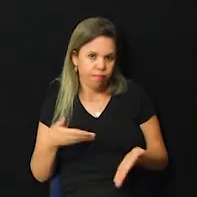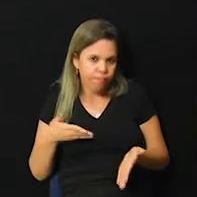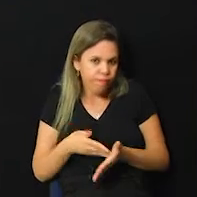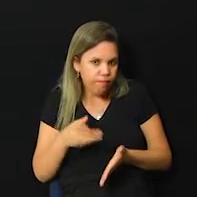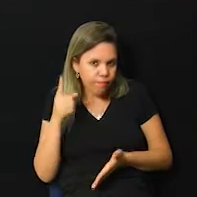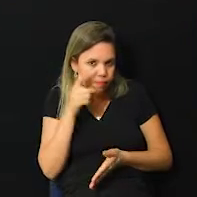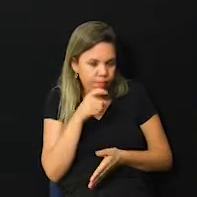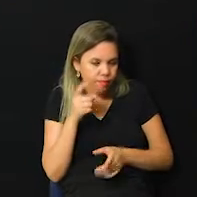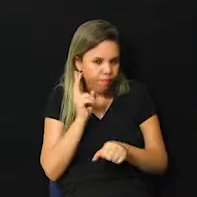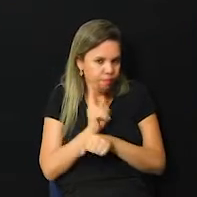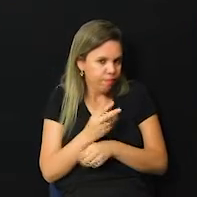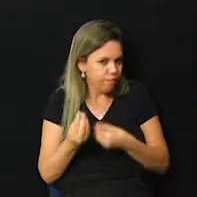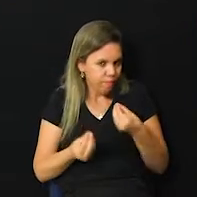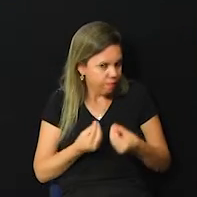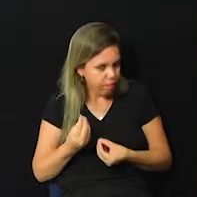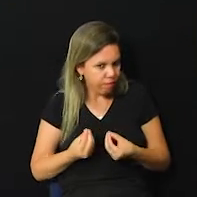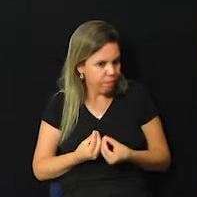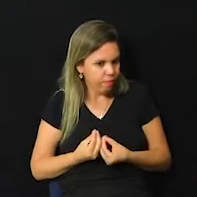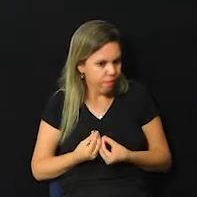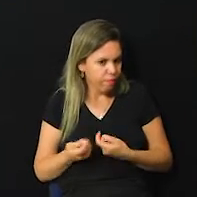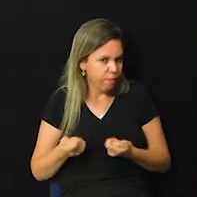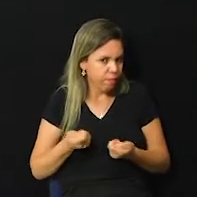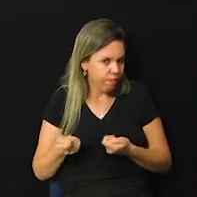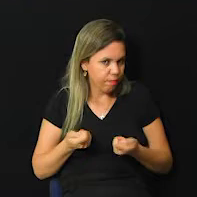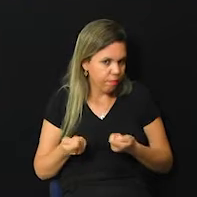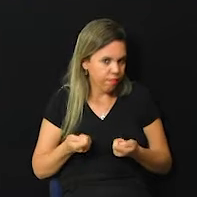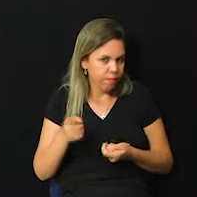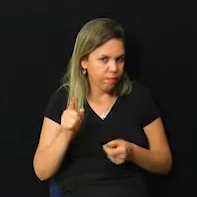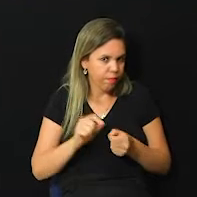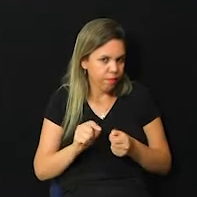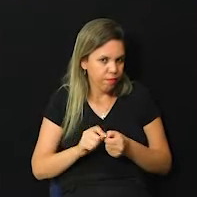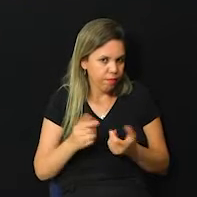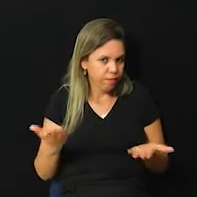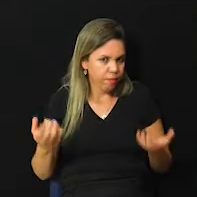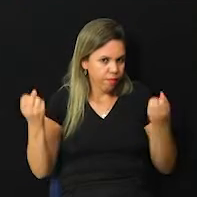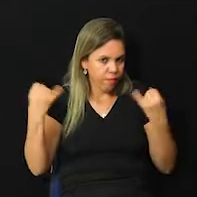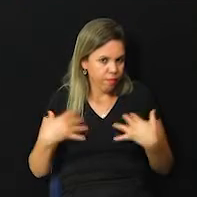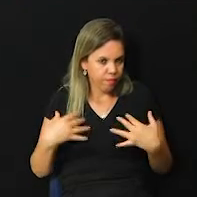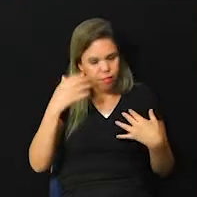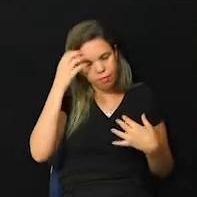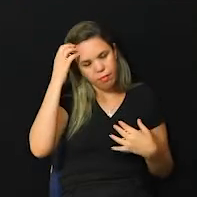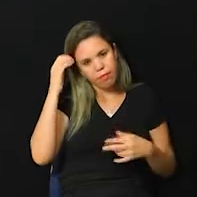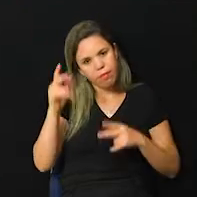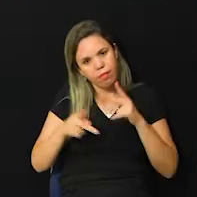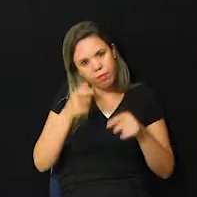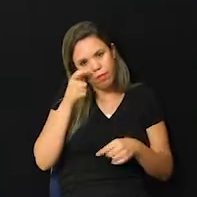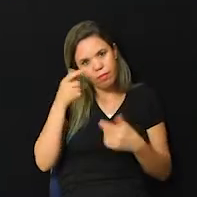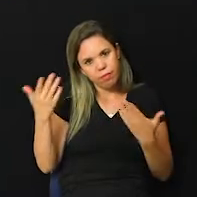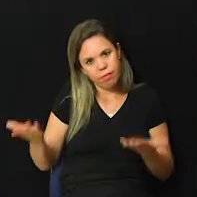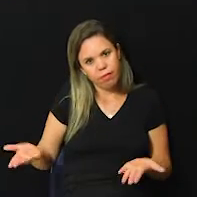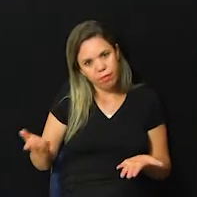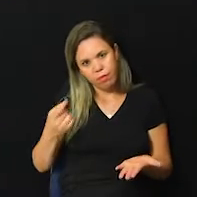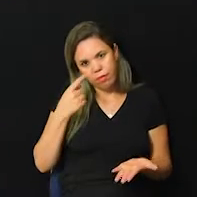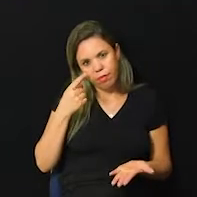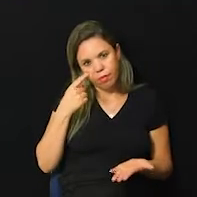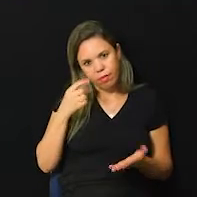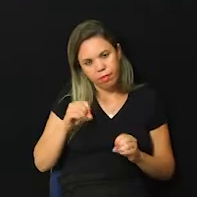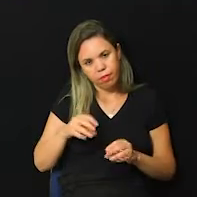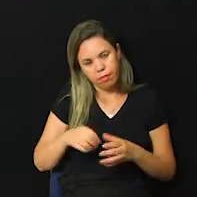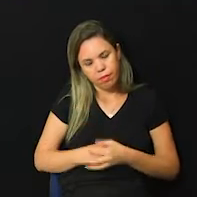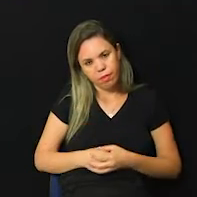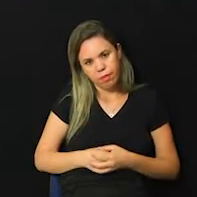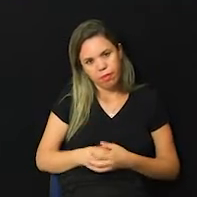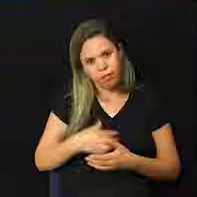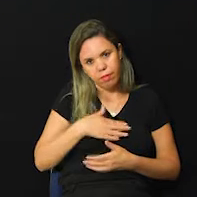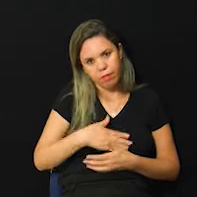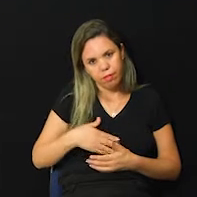dificuldades são ainda maiores né como que é Ltda O que que você faz conta para gente Para o pessoal que está assistindo ao quadro de olho